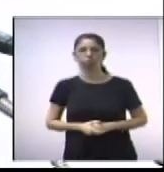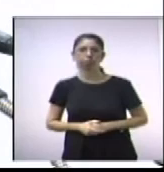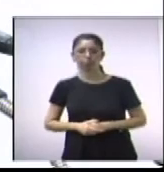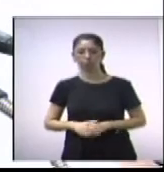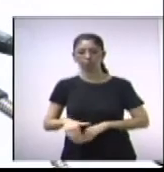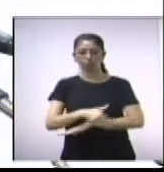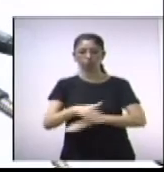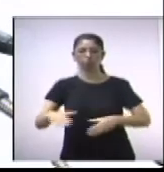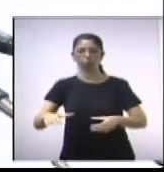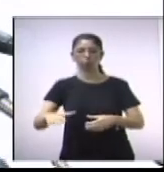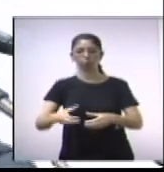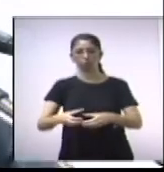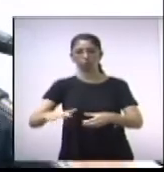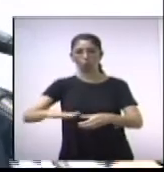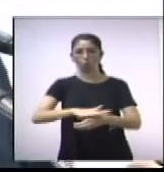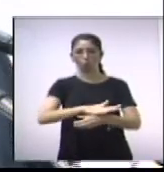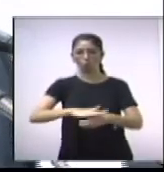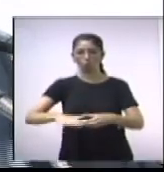Buracos.